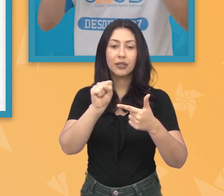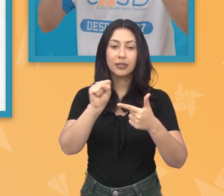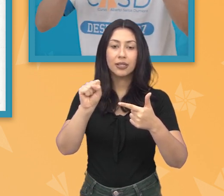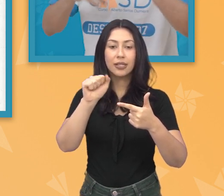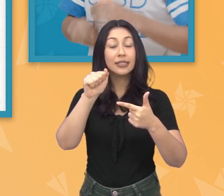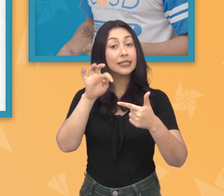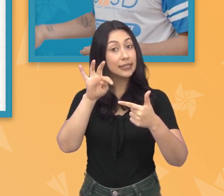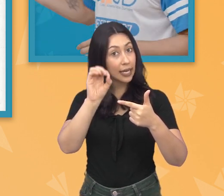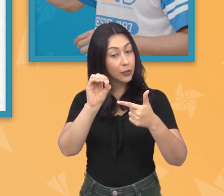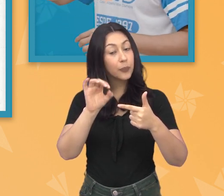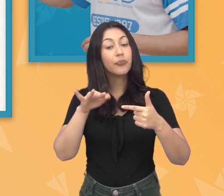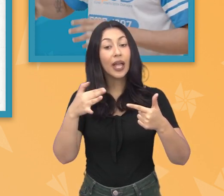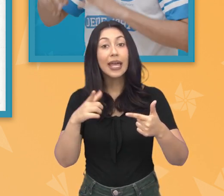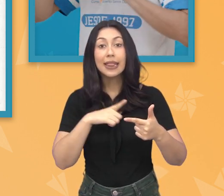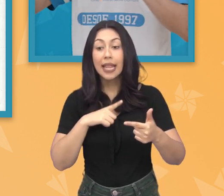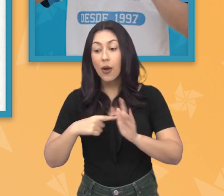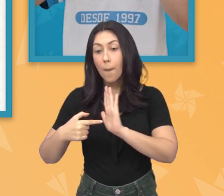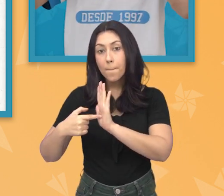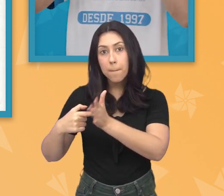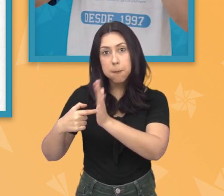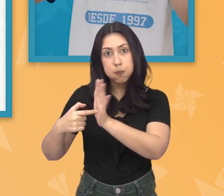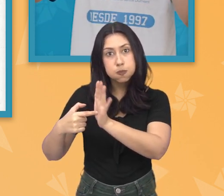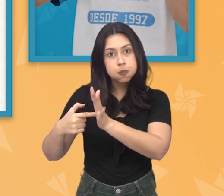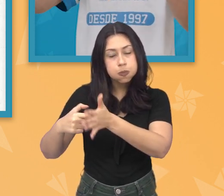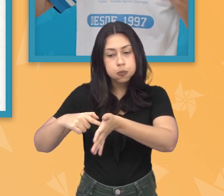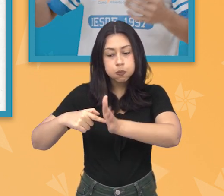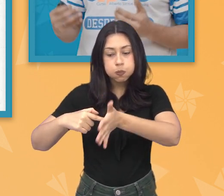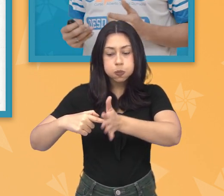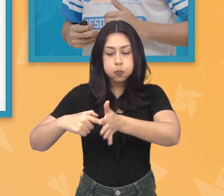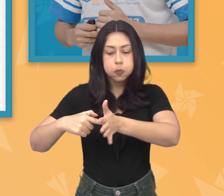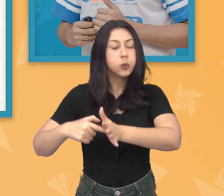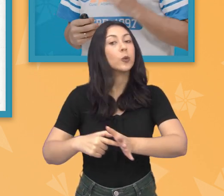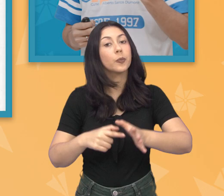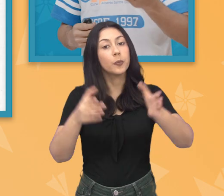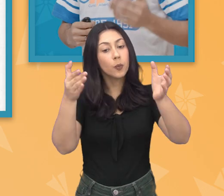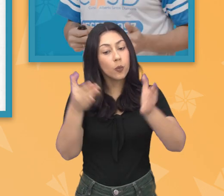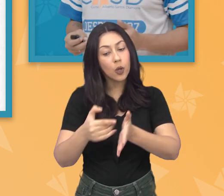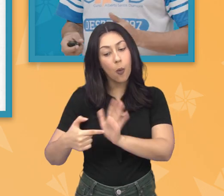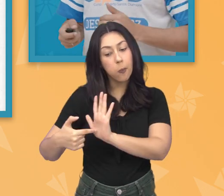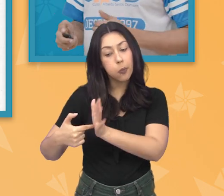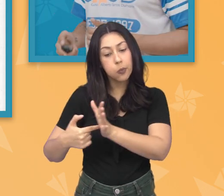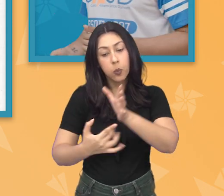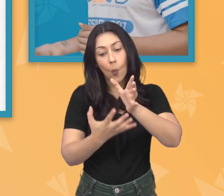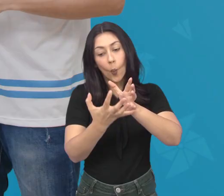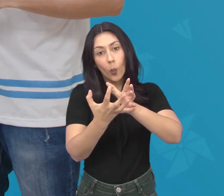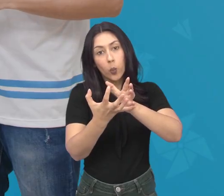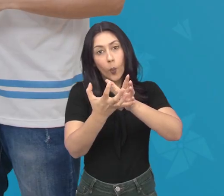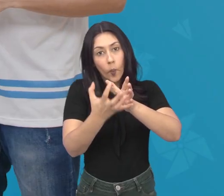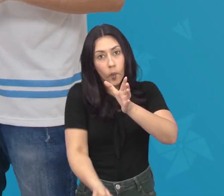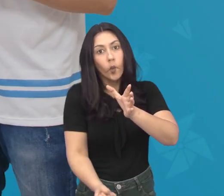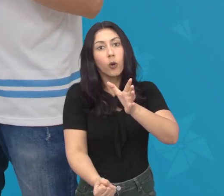uma bomba de ar, por exemplo, levando à formação do vácuo no sistema e acelerando esse processo da filtração, tudo bem?